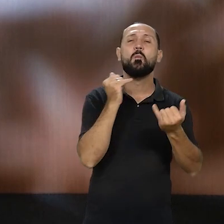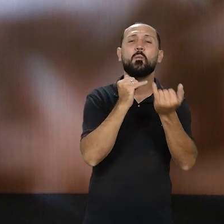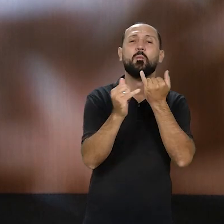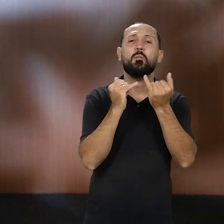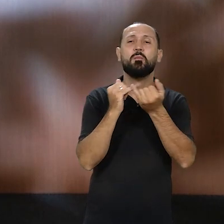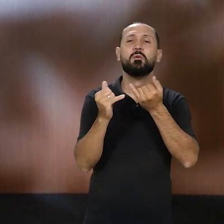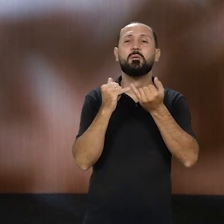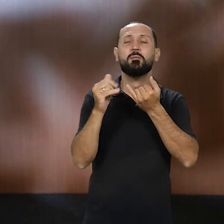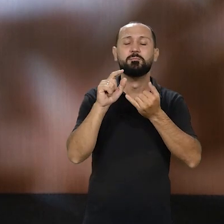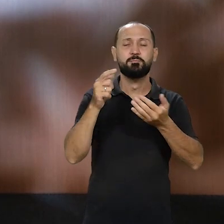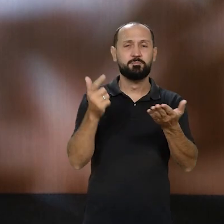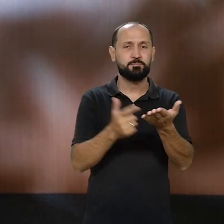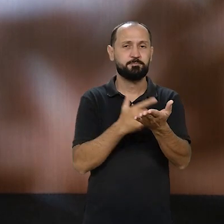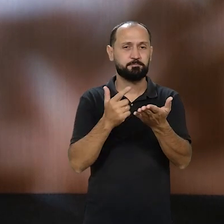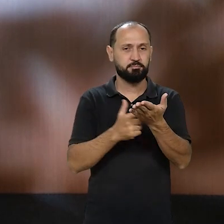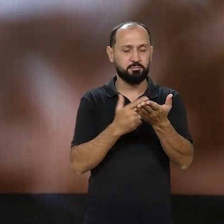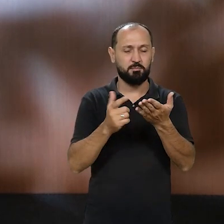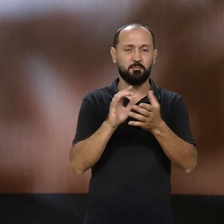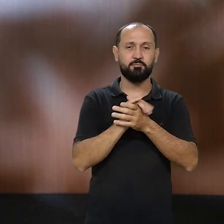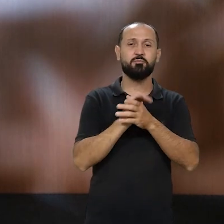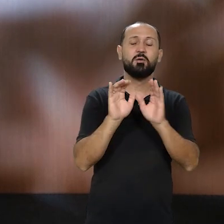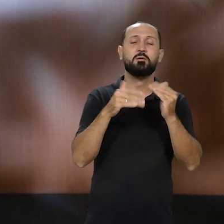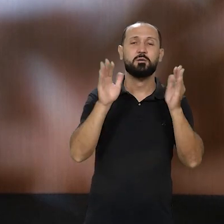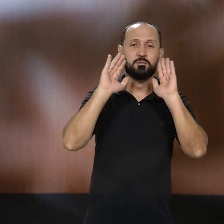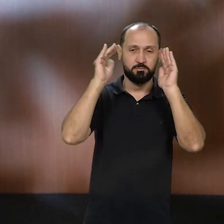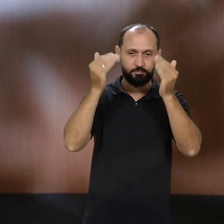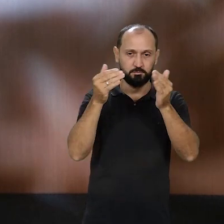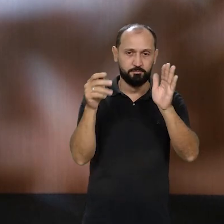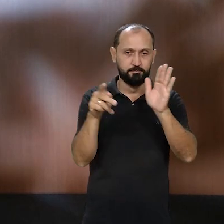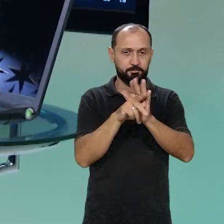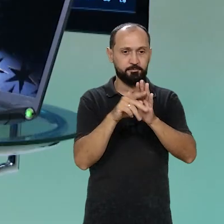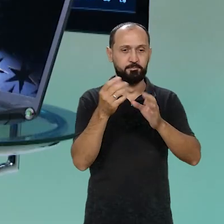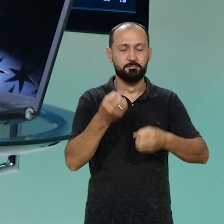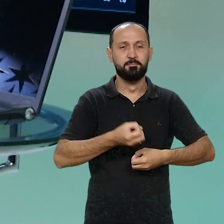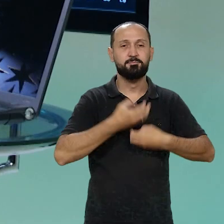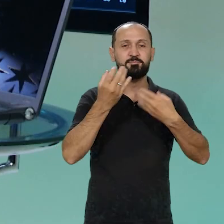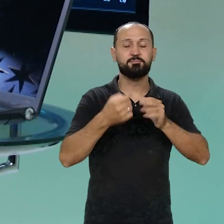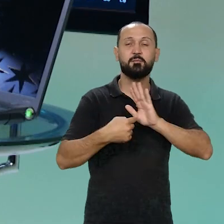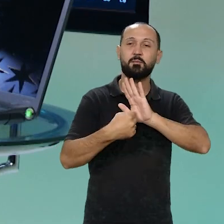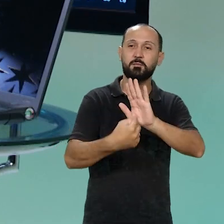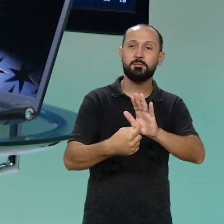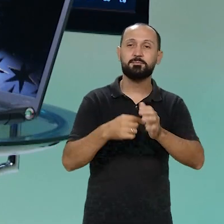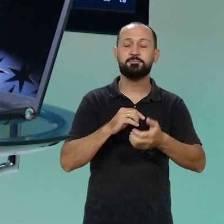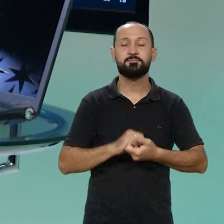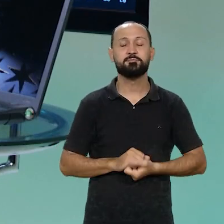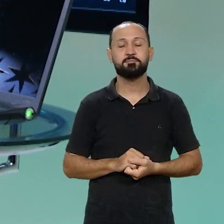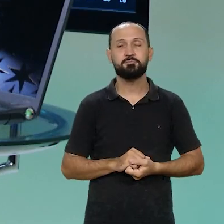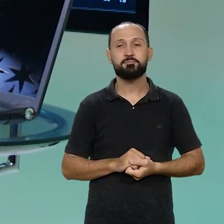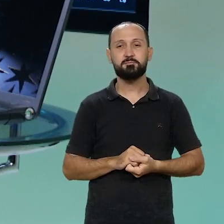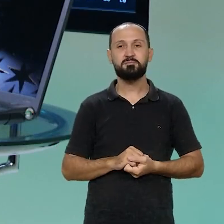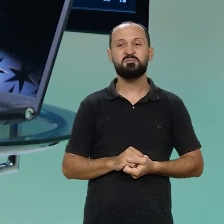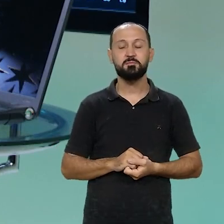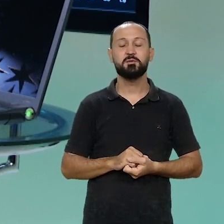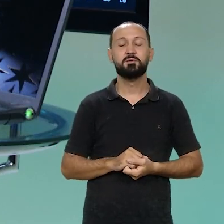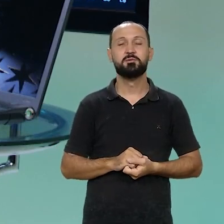mais a respeito desse livro e qual que foi o foco que você quis, dar para essa publicação.